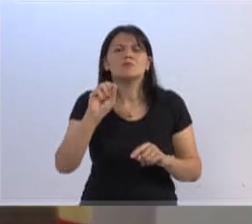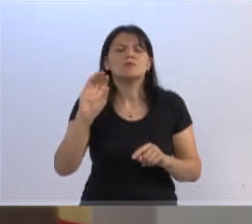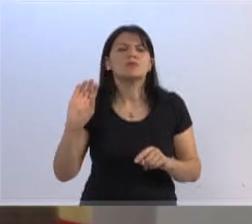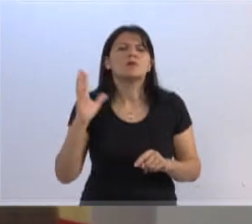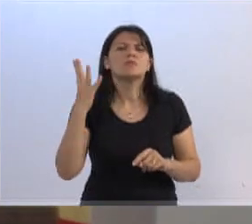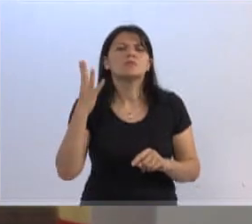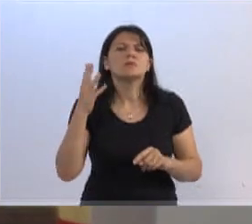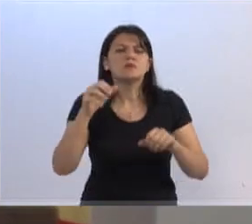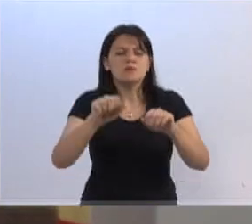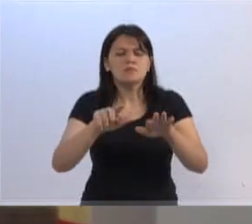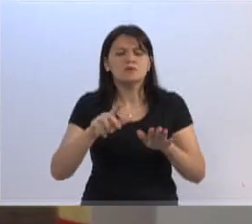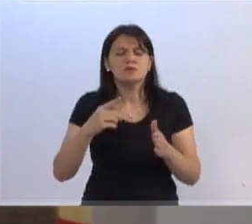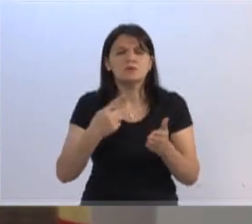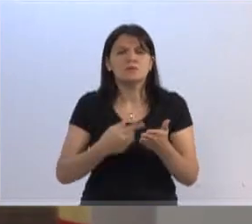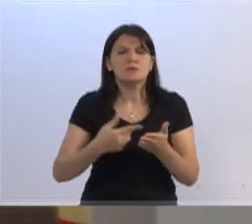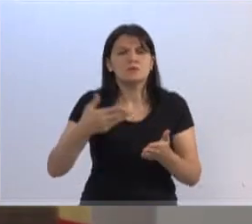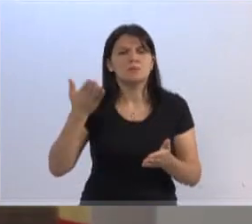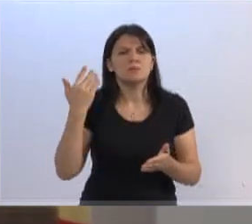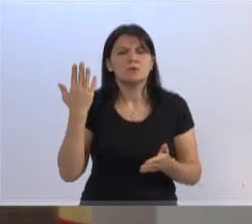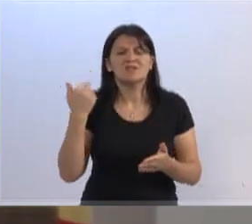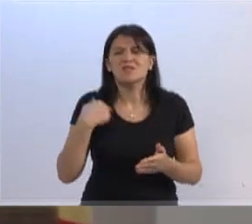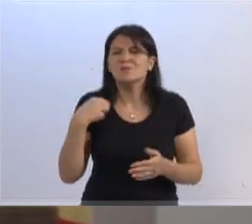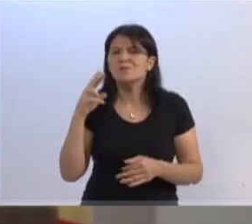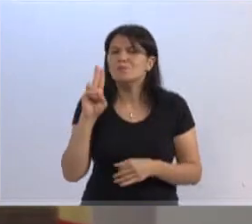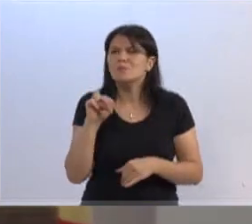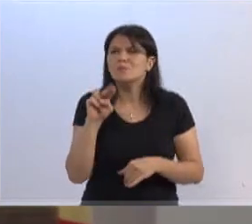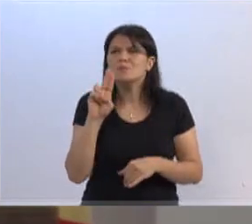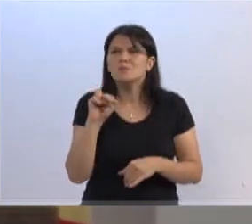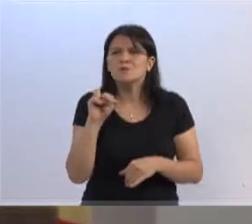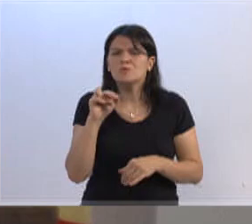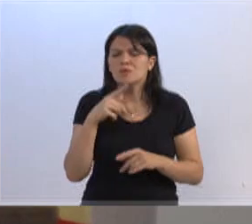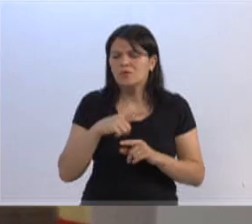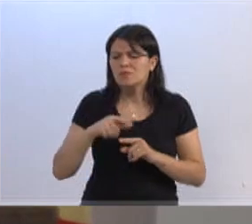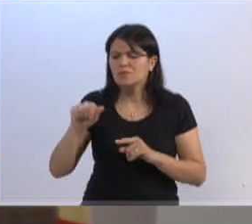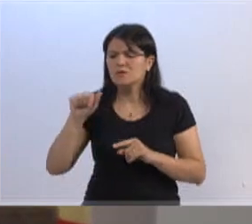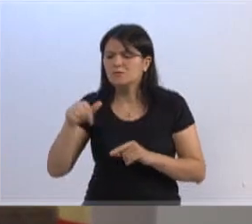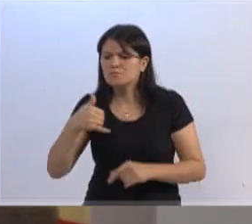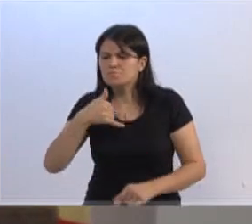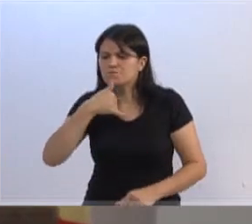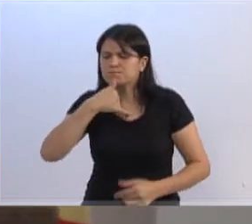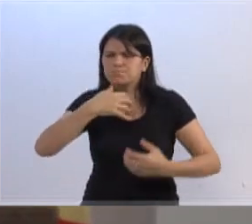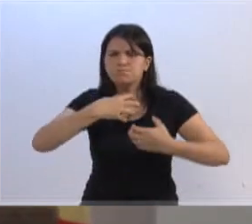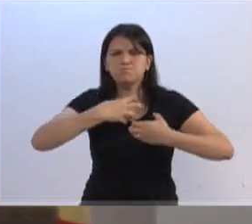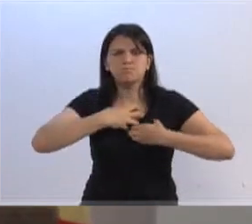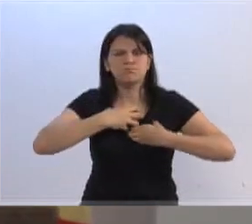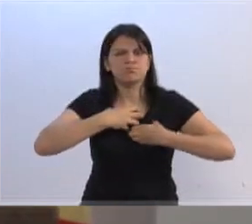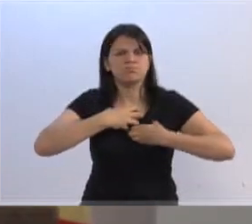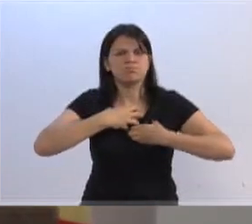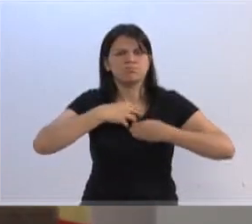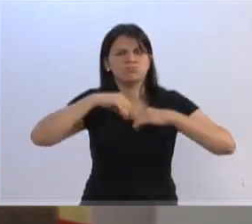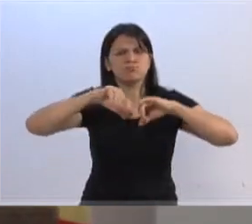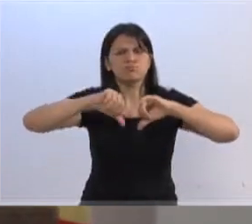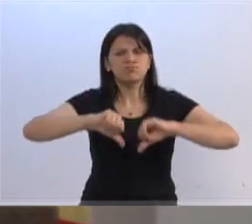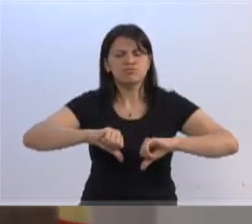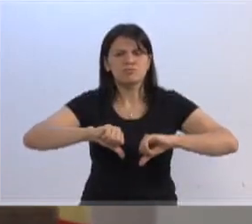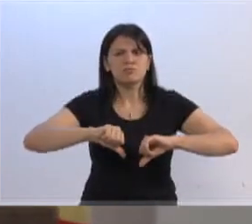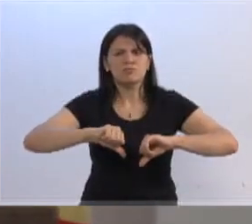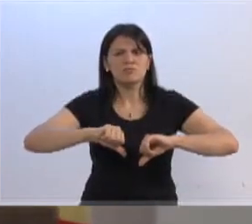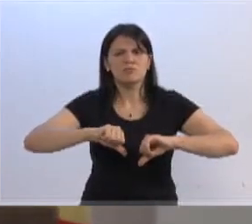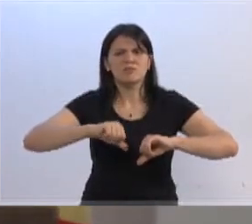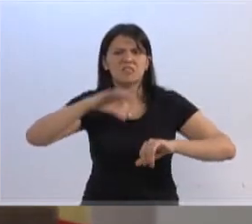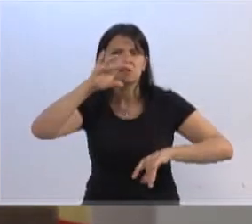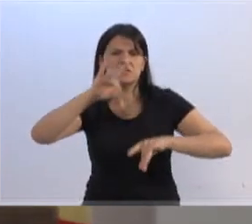última sessão nessa casa. Eu nunca saí daqui tão triste e tão decepcionado com o que eu presenciei, pelo teatro,